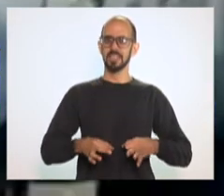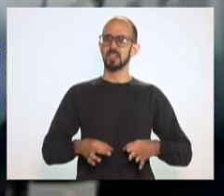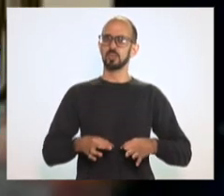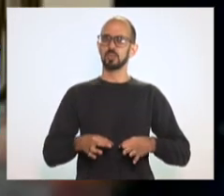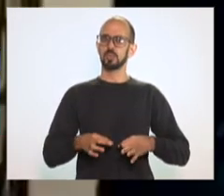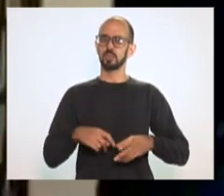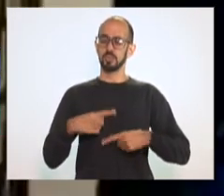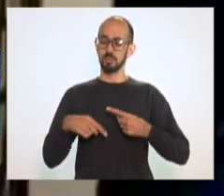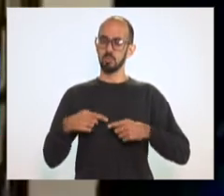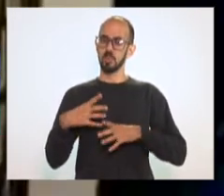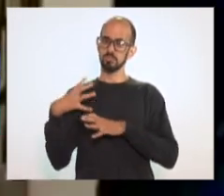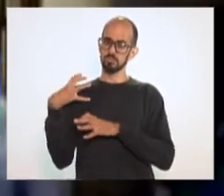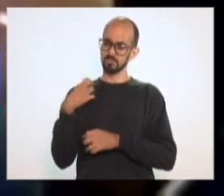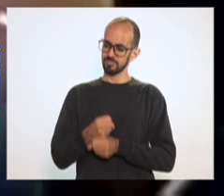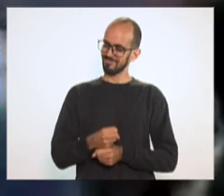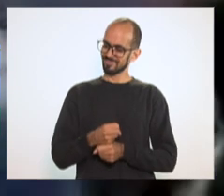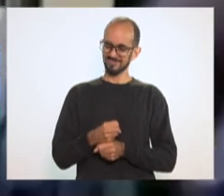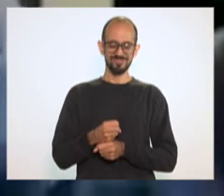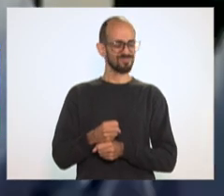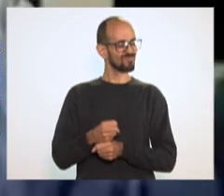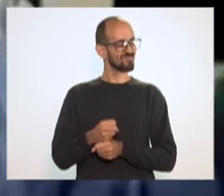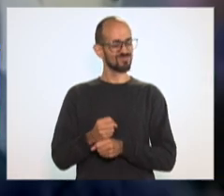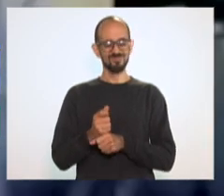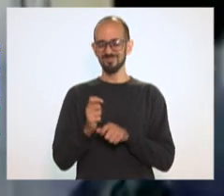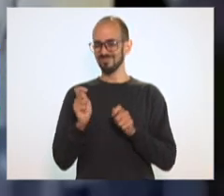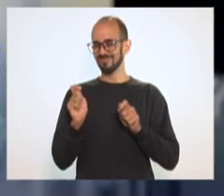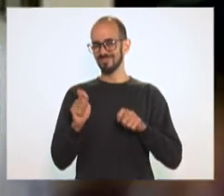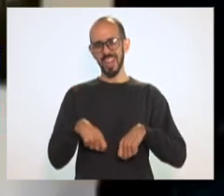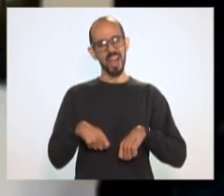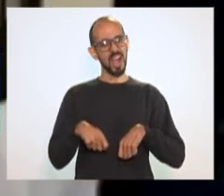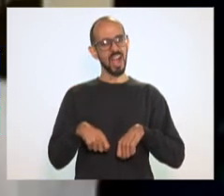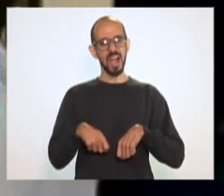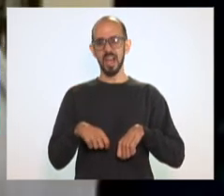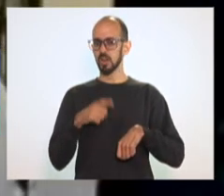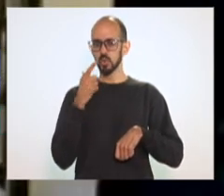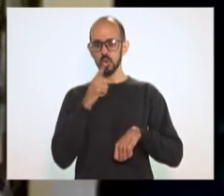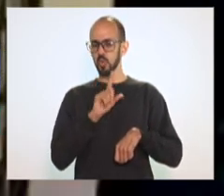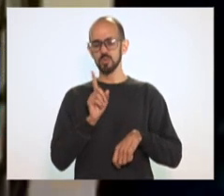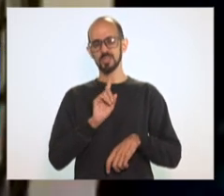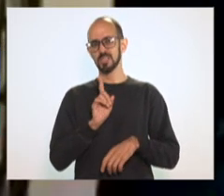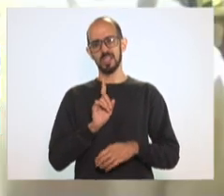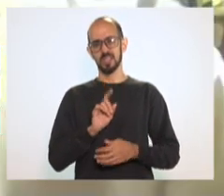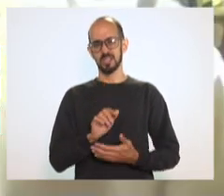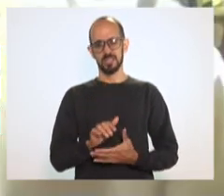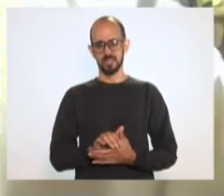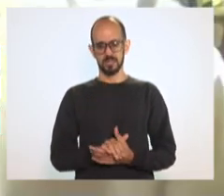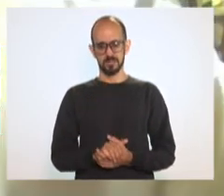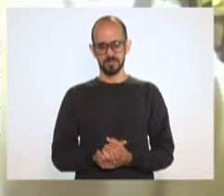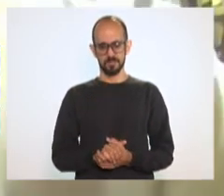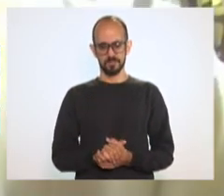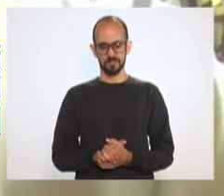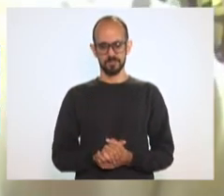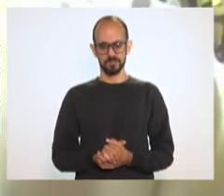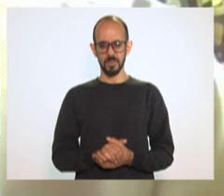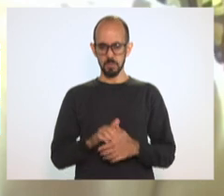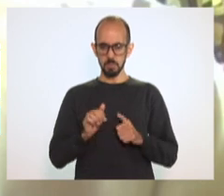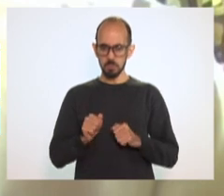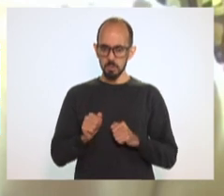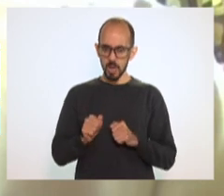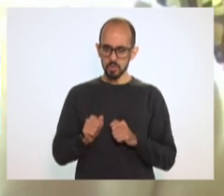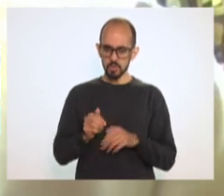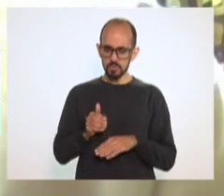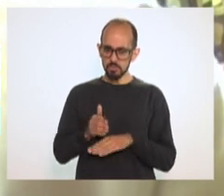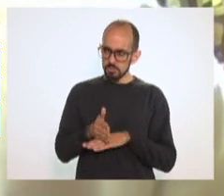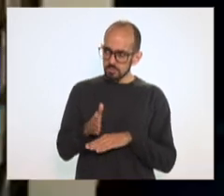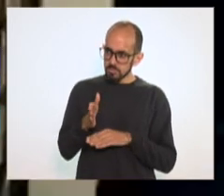contas não vão fechar não vai haver encontro de contas zero vossa excelência me concede uma parte maior